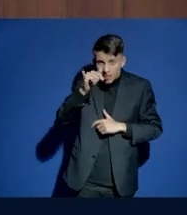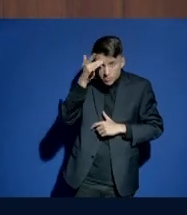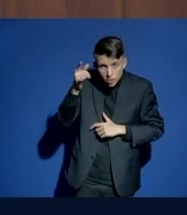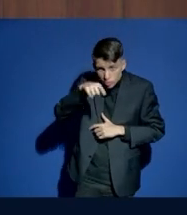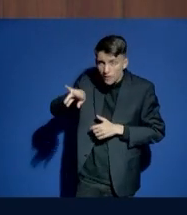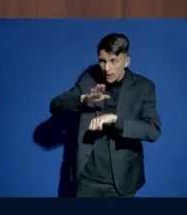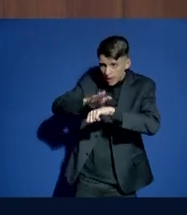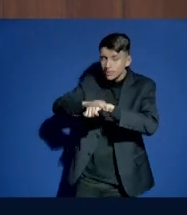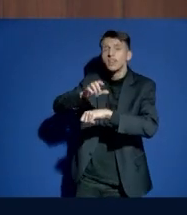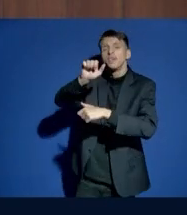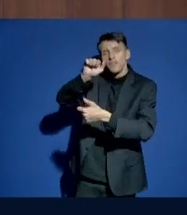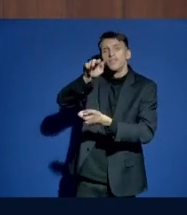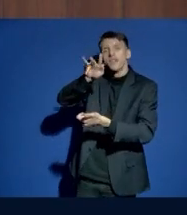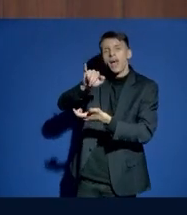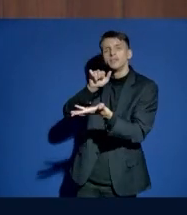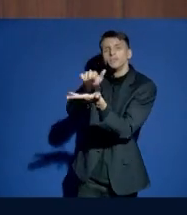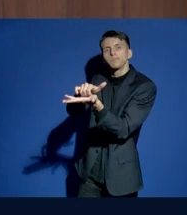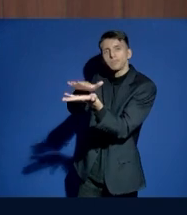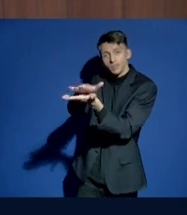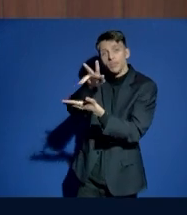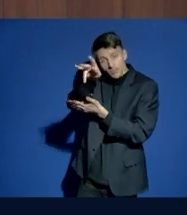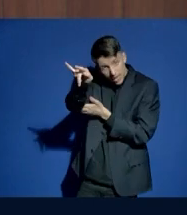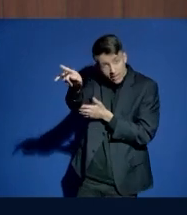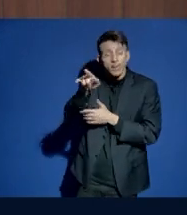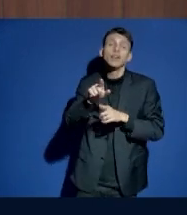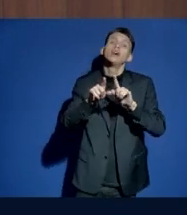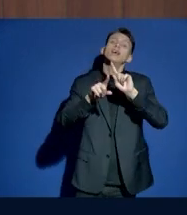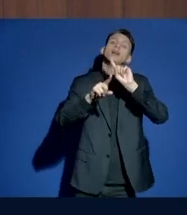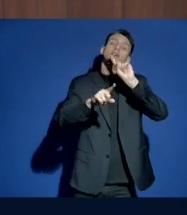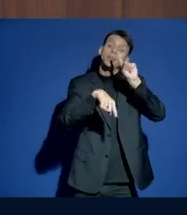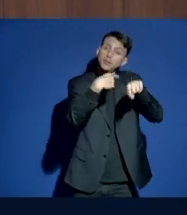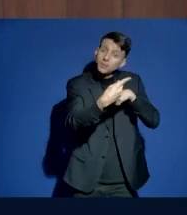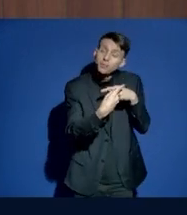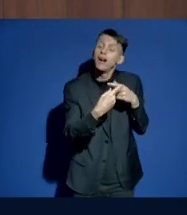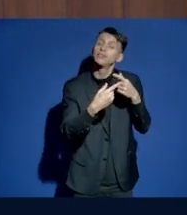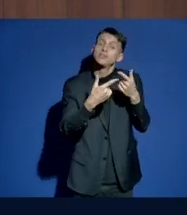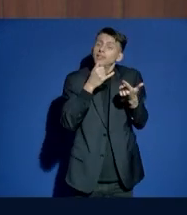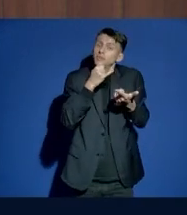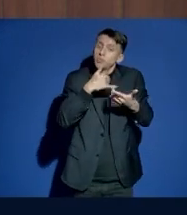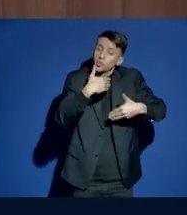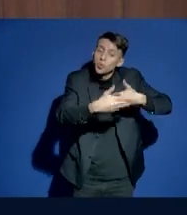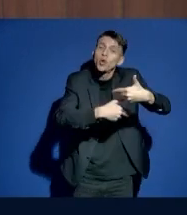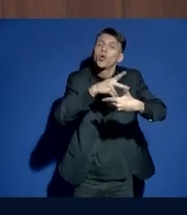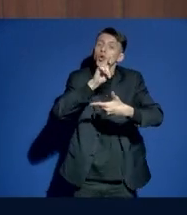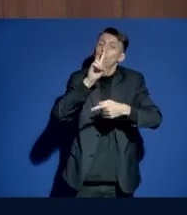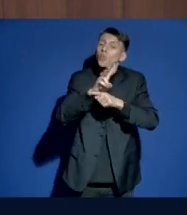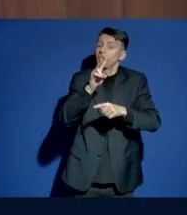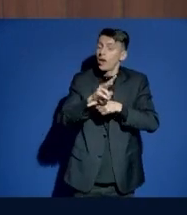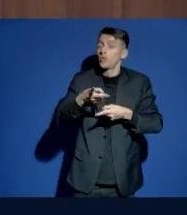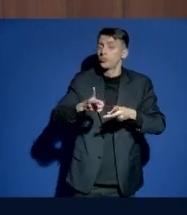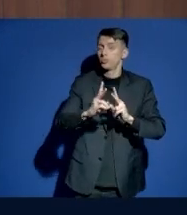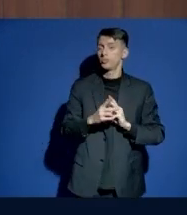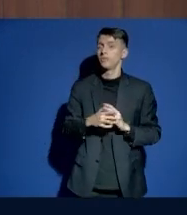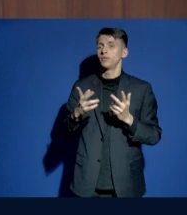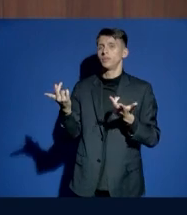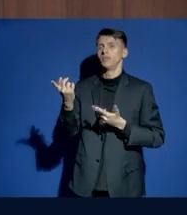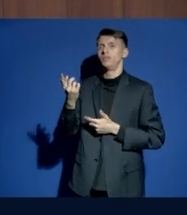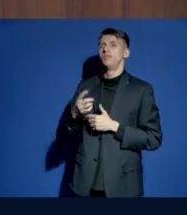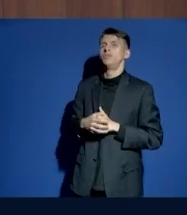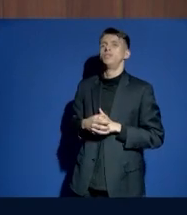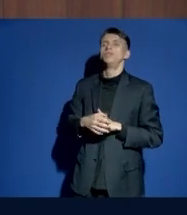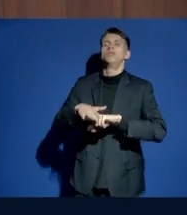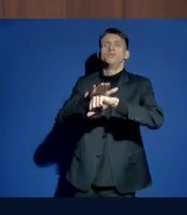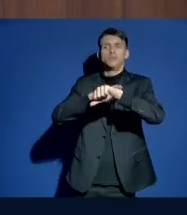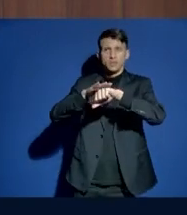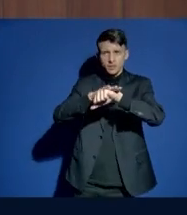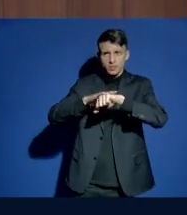agora não podem vir com aquilo que eu comentava agora há pouco tá certo ali com o almoço nós tivemos